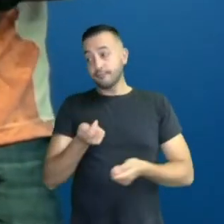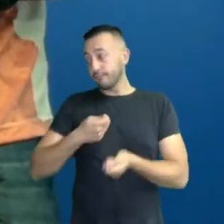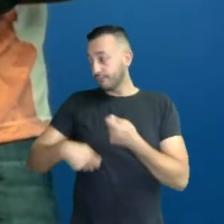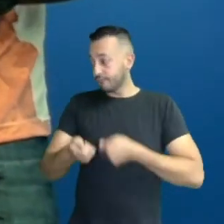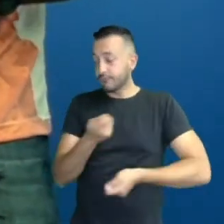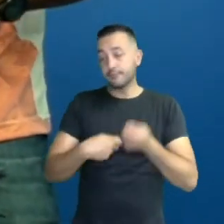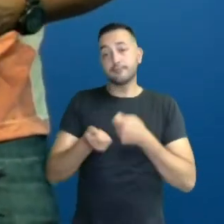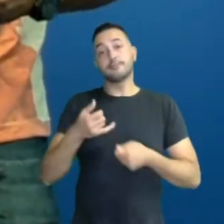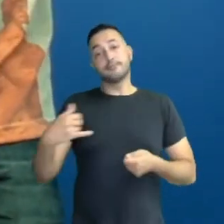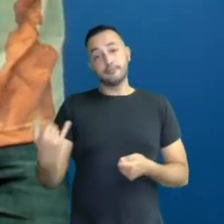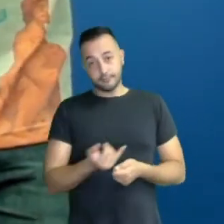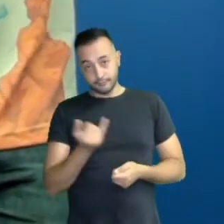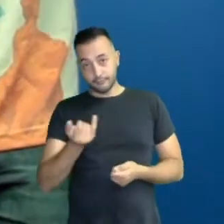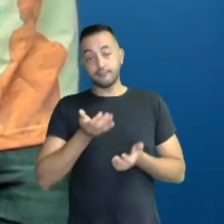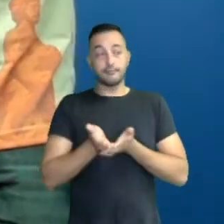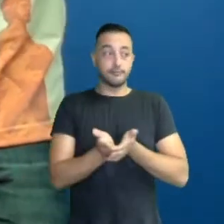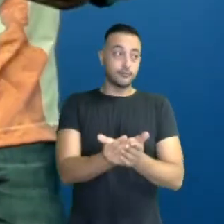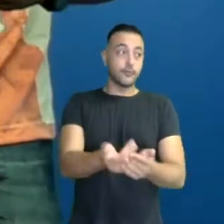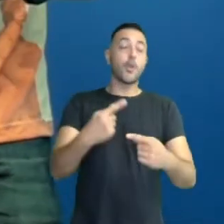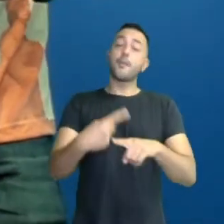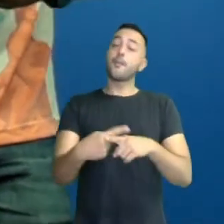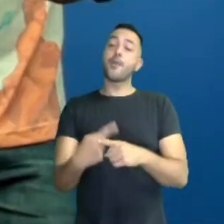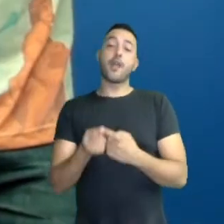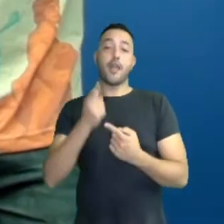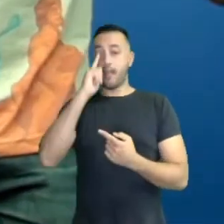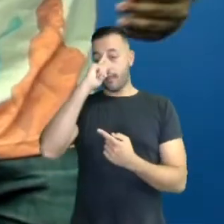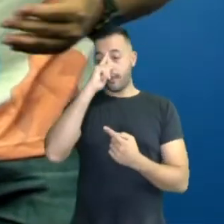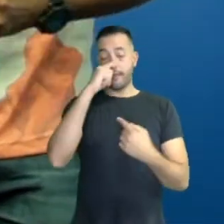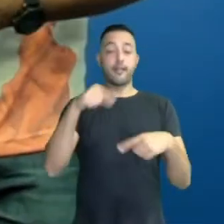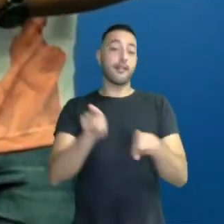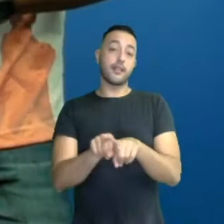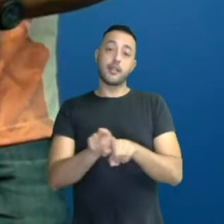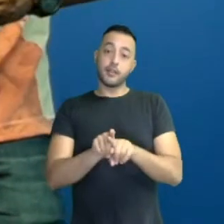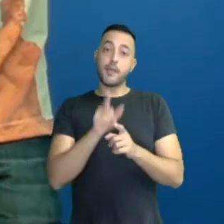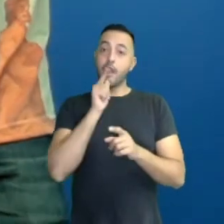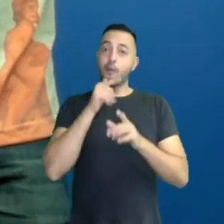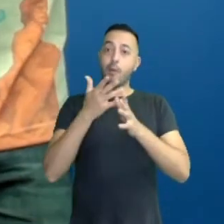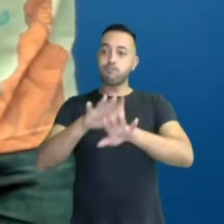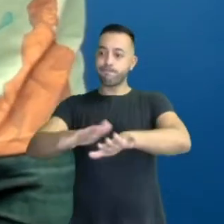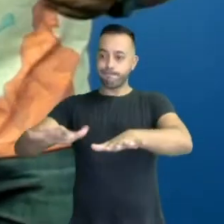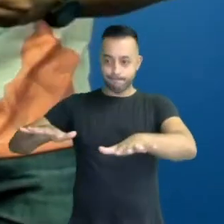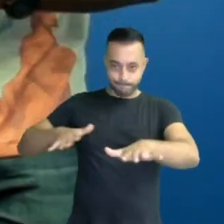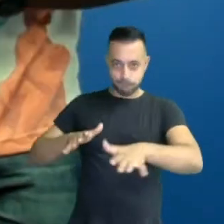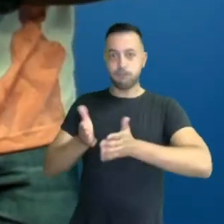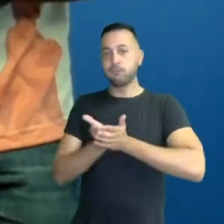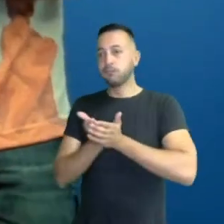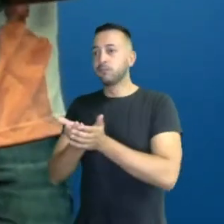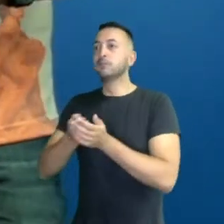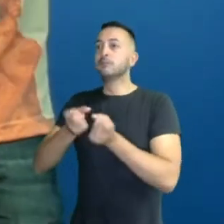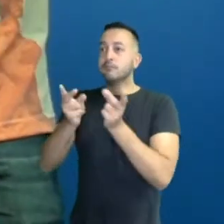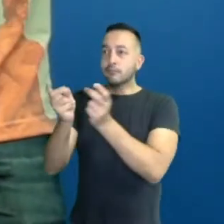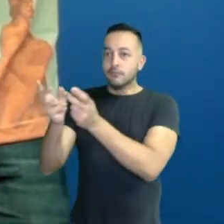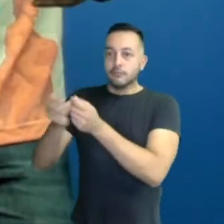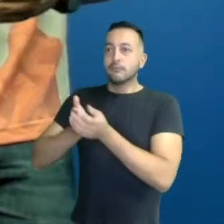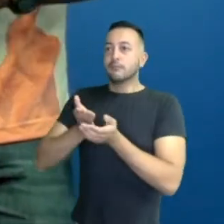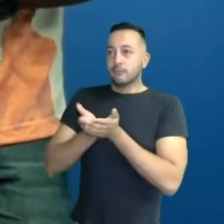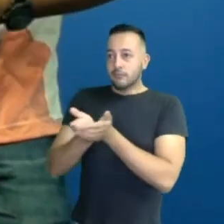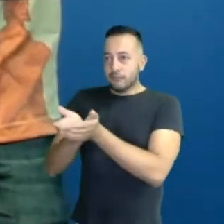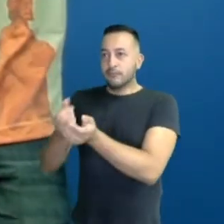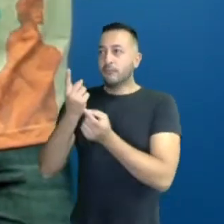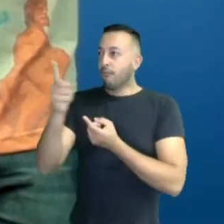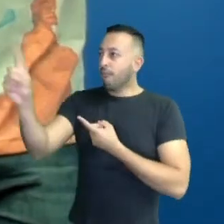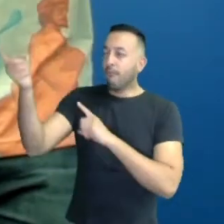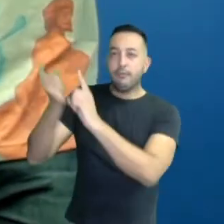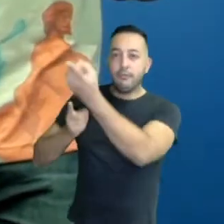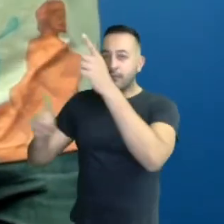era essencialmente marítimo, porque a Grécia é uma região também muito aquática, então é um comércio marítimo. Foi o comércio marítimo